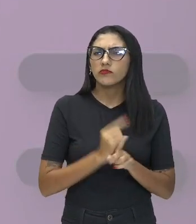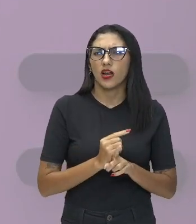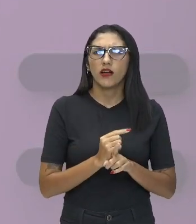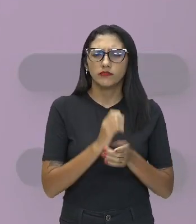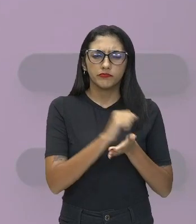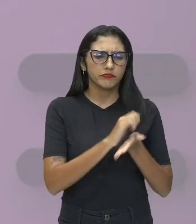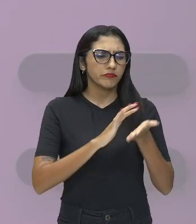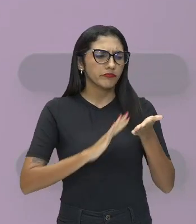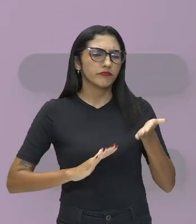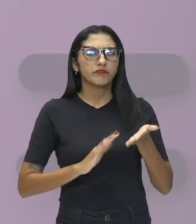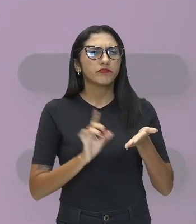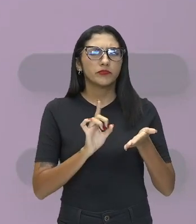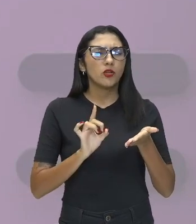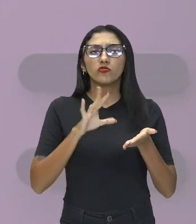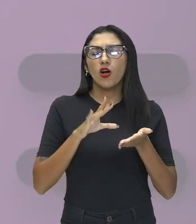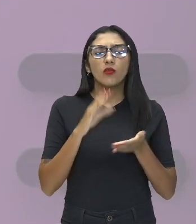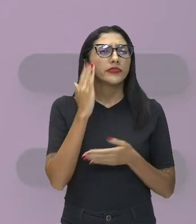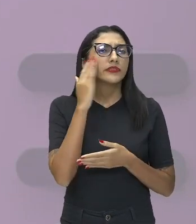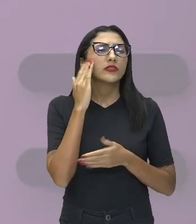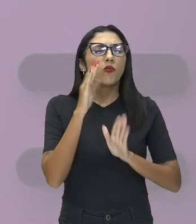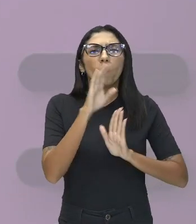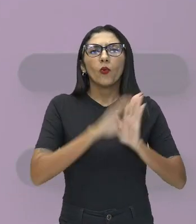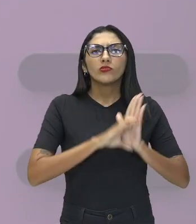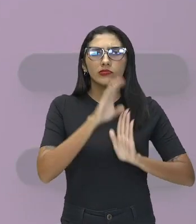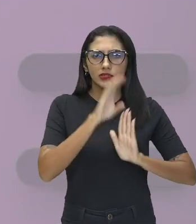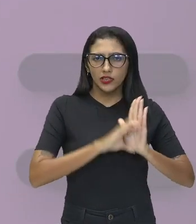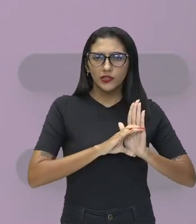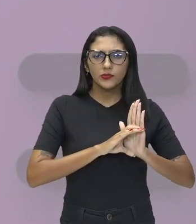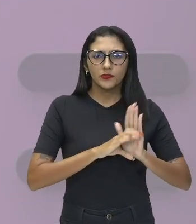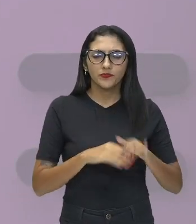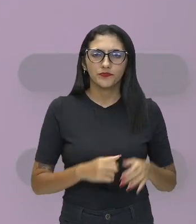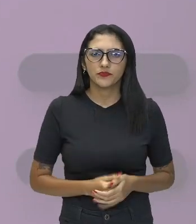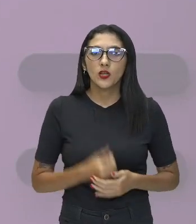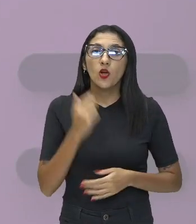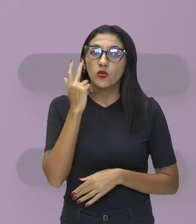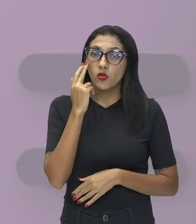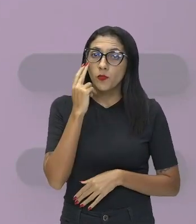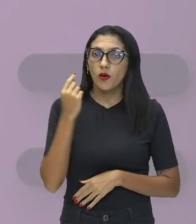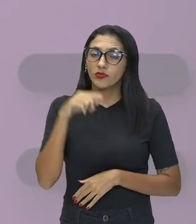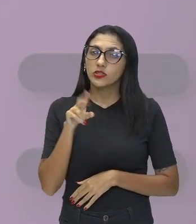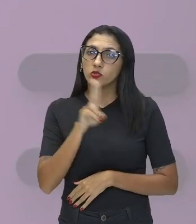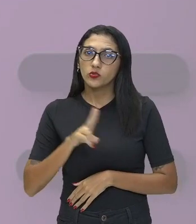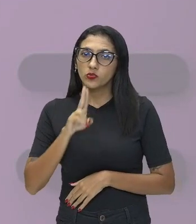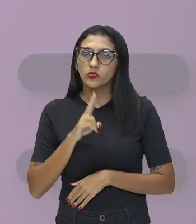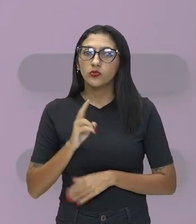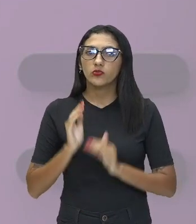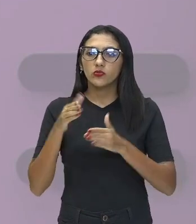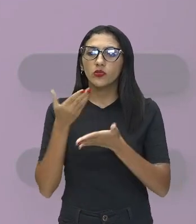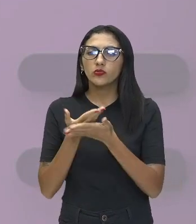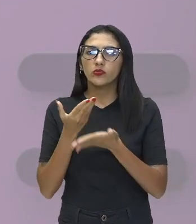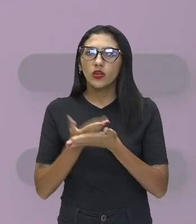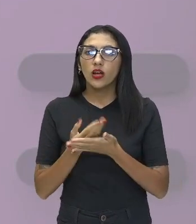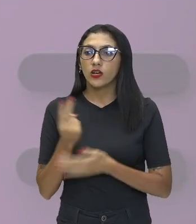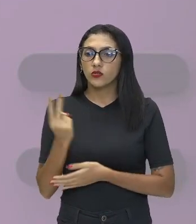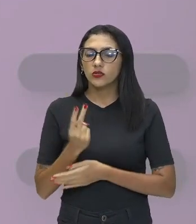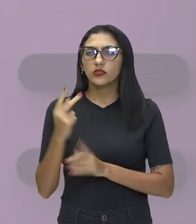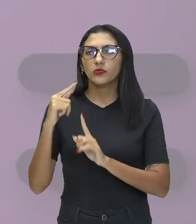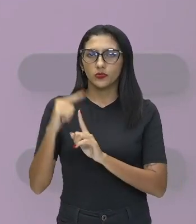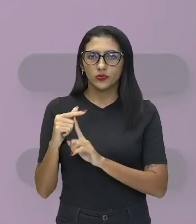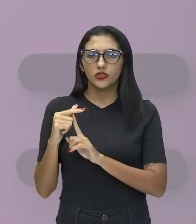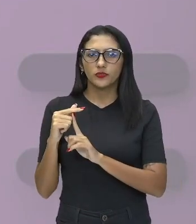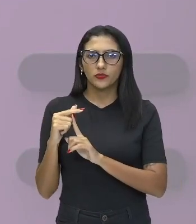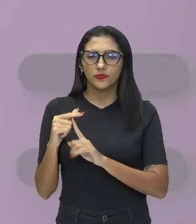para efeito de conceitos, tá? Mas o que normalmente a gente trabalha são os determinantes de ordem 2, tá?